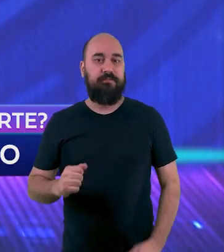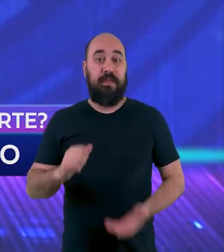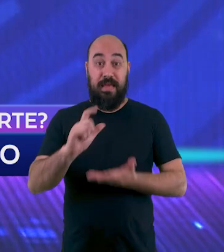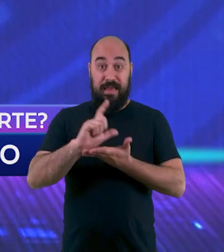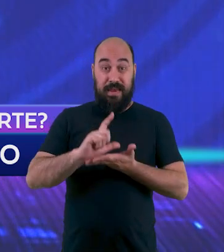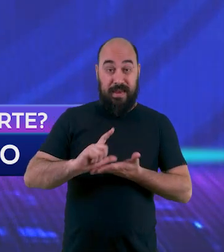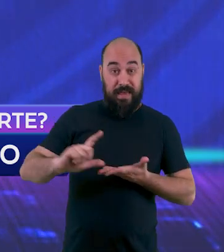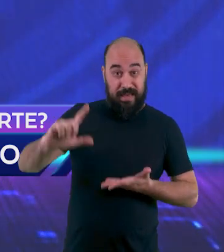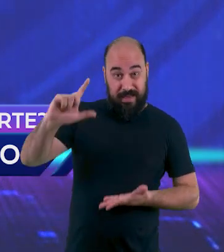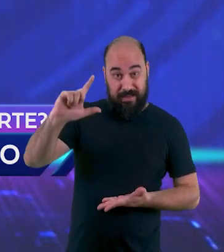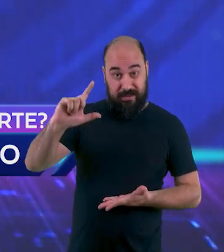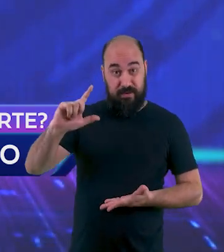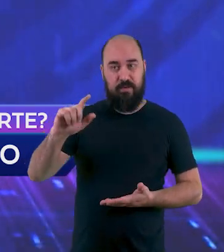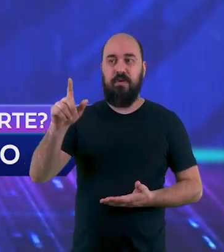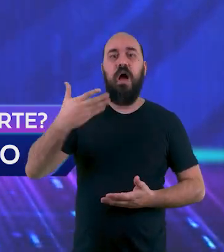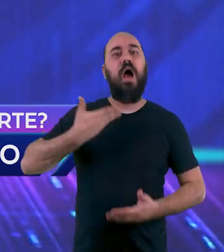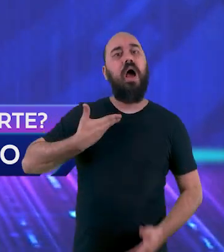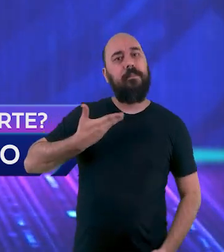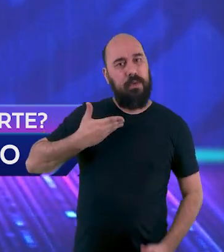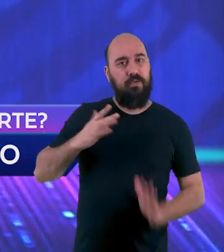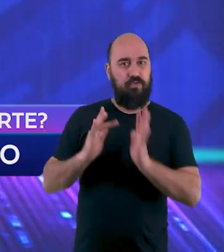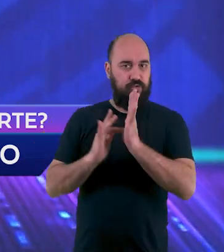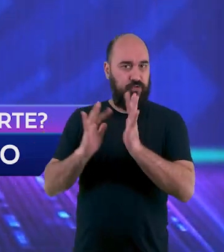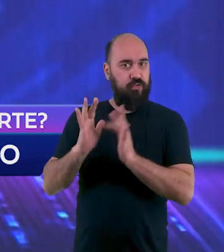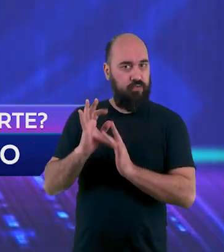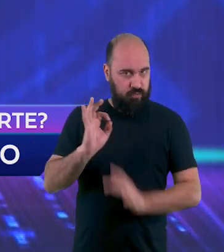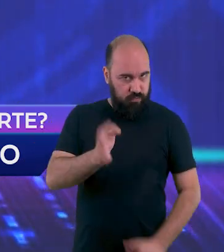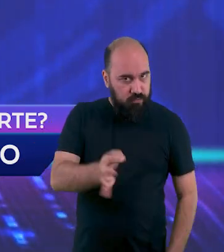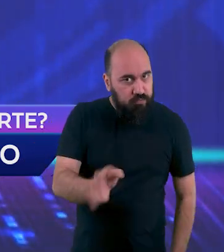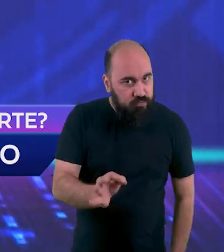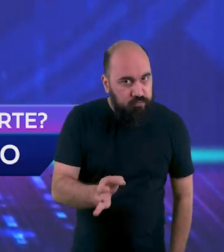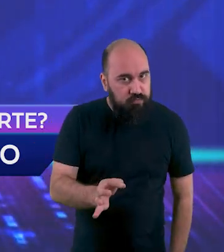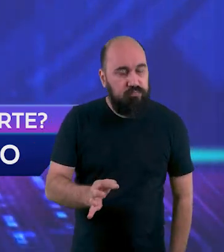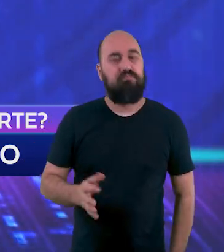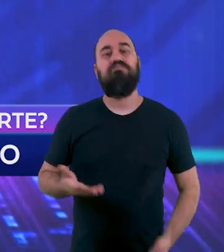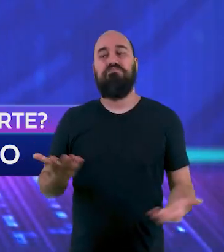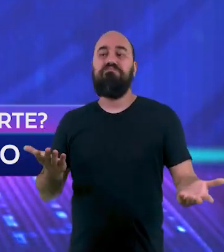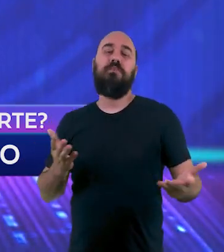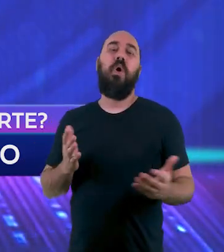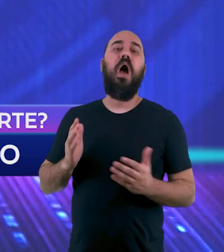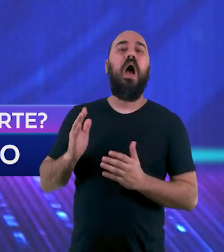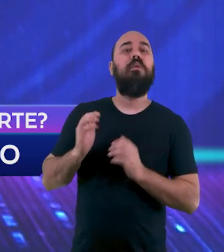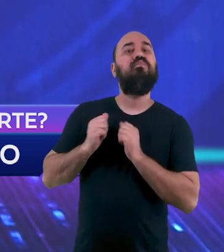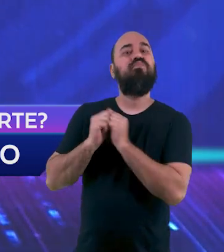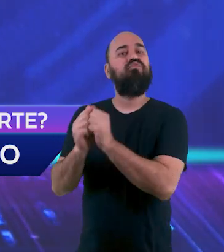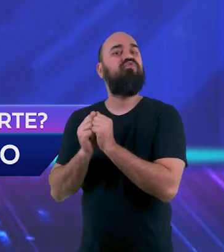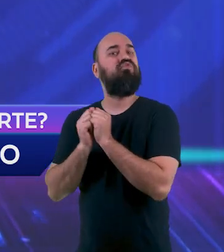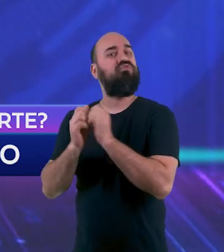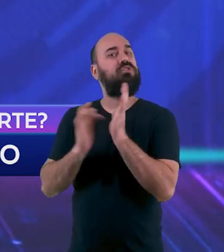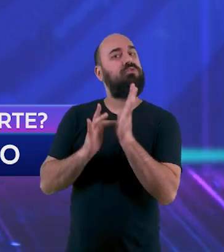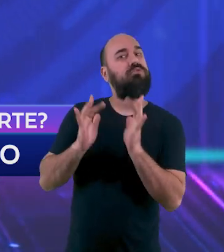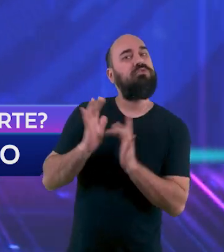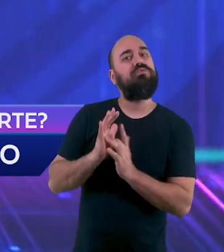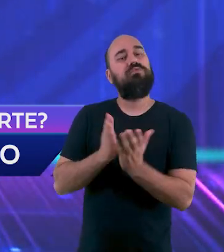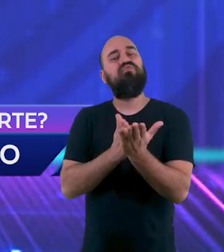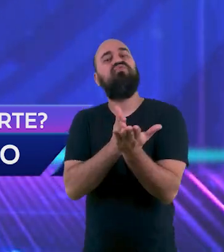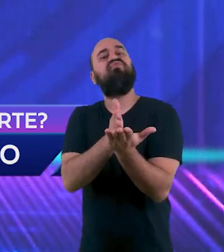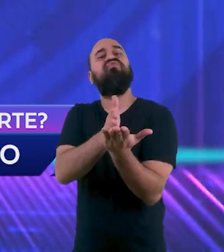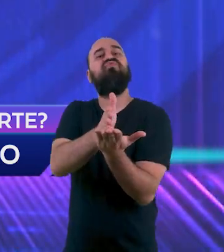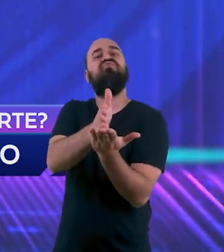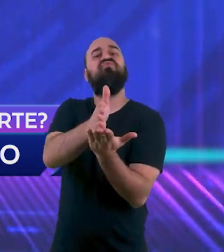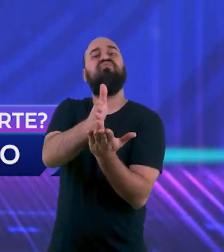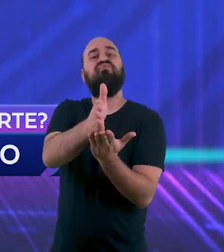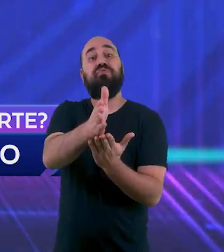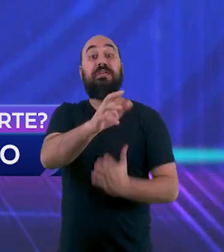Lázaro era amigo de Jesus. E como amigo de Jesus, se existisse vida depois da morte, onde